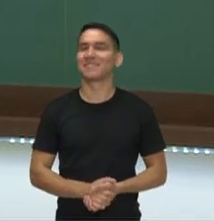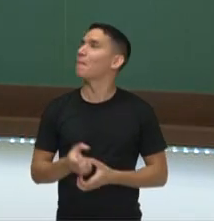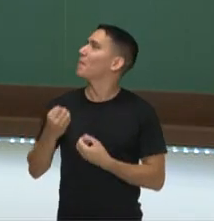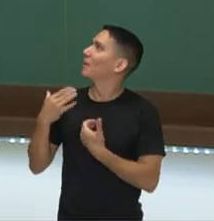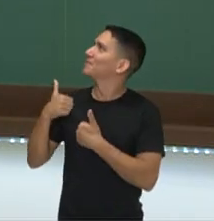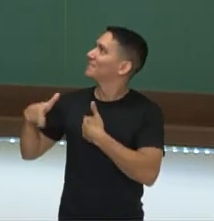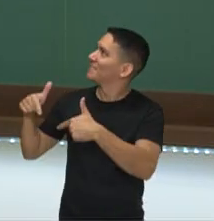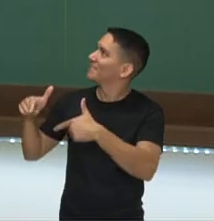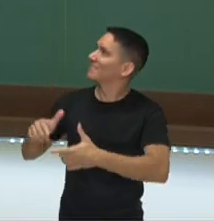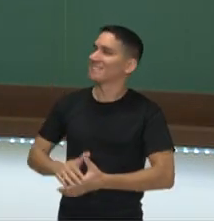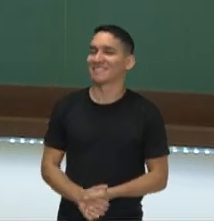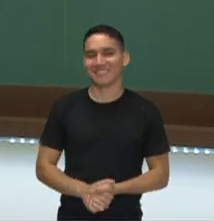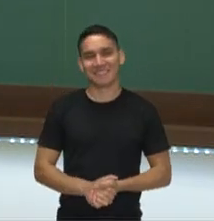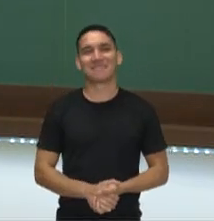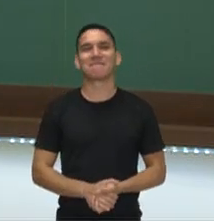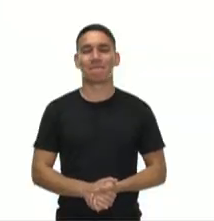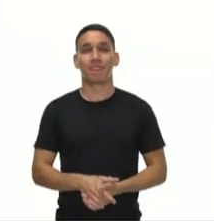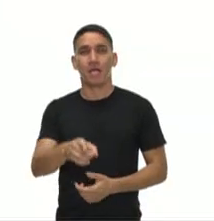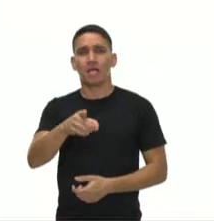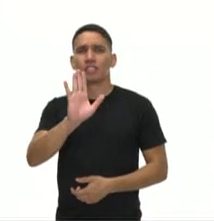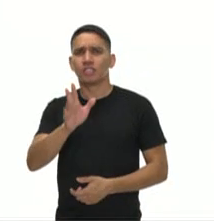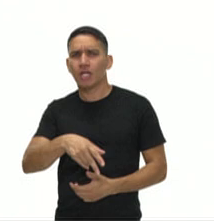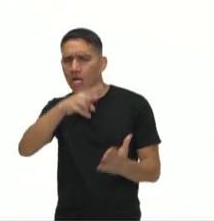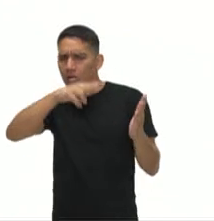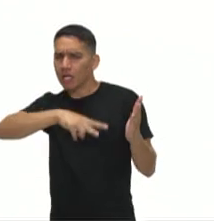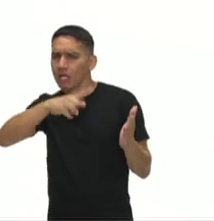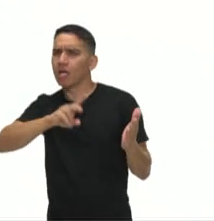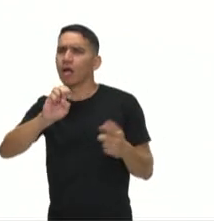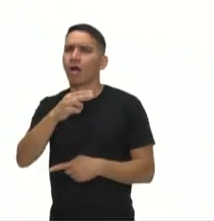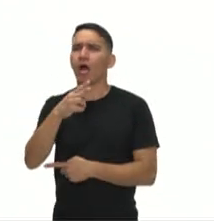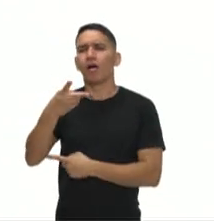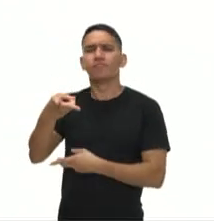trabalho! Você já leu ou ouviu um conto?